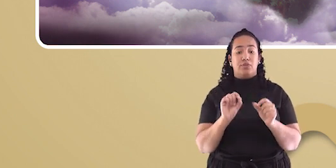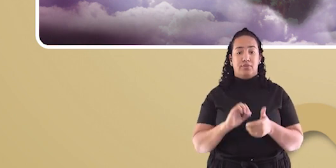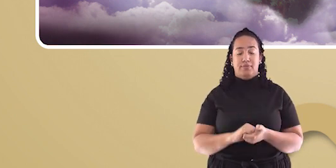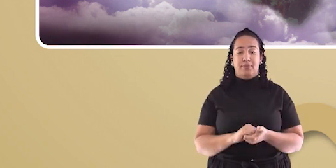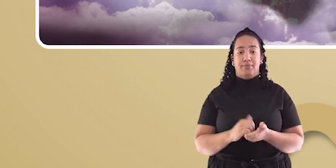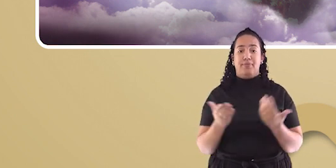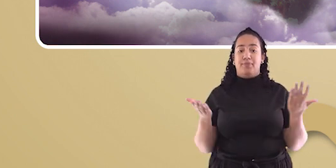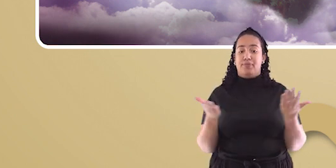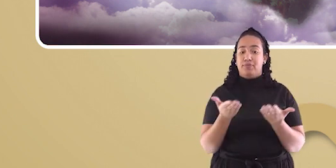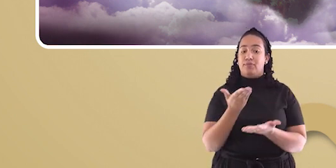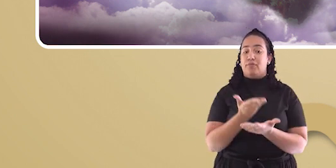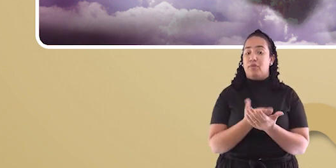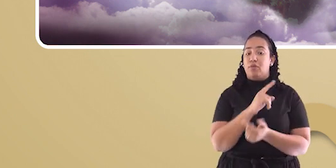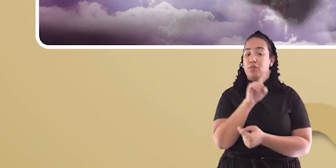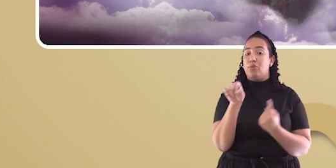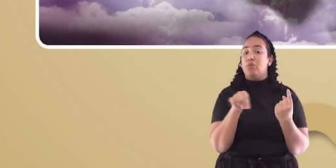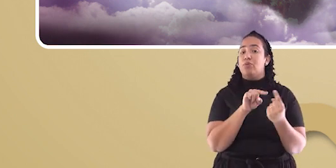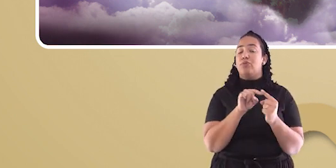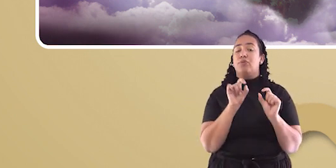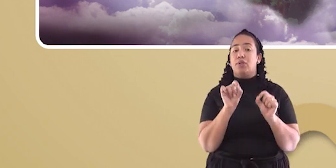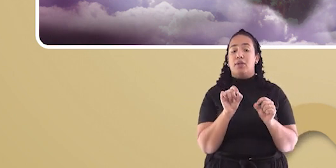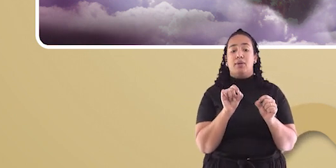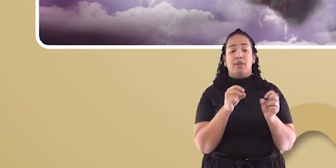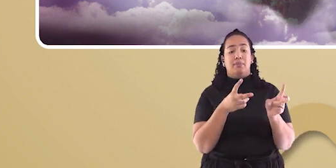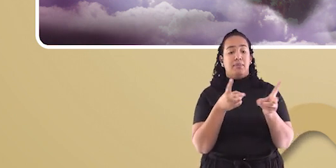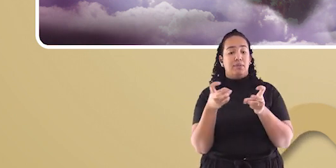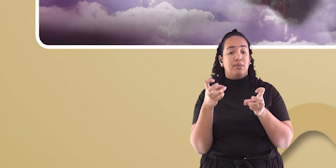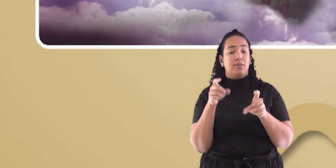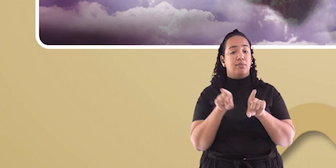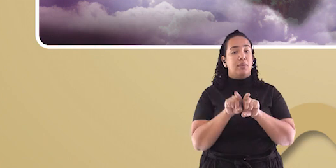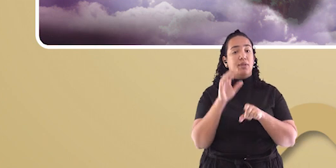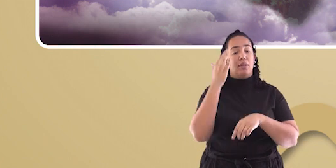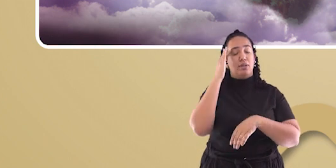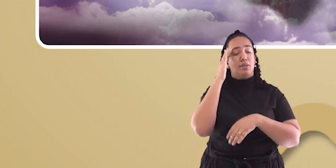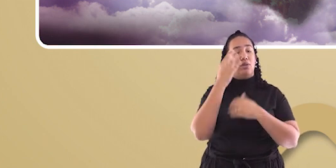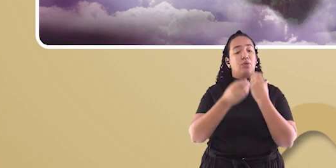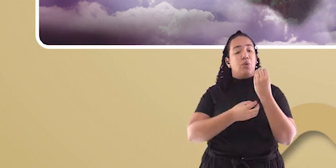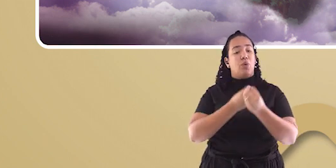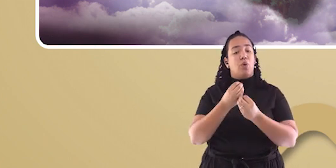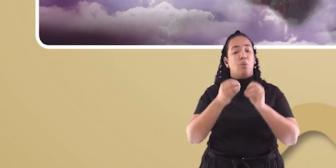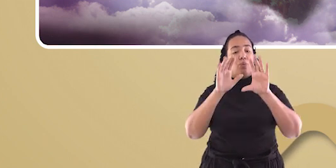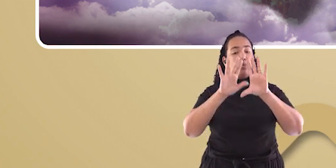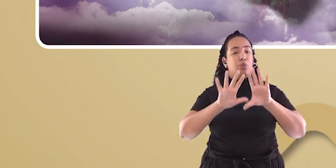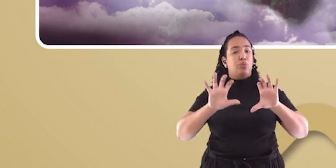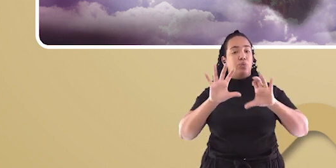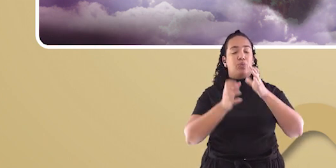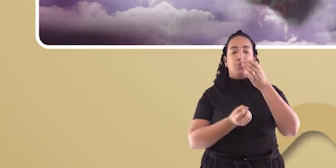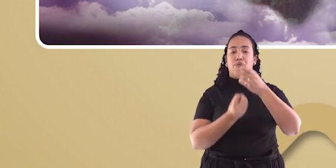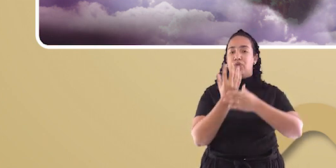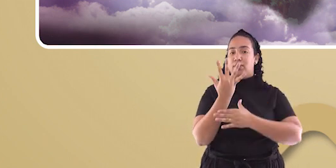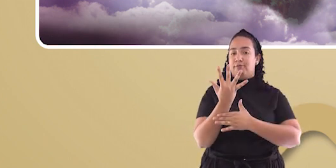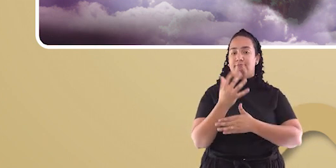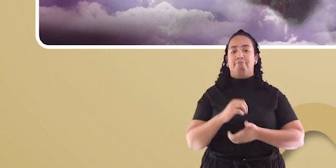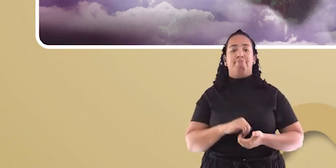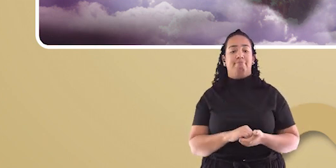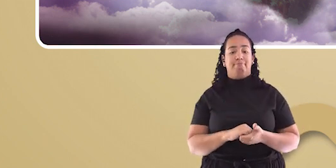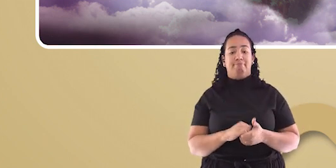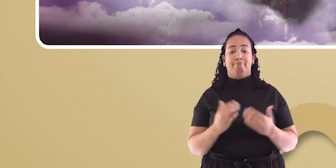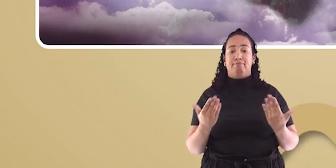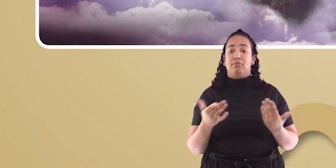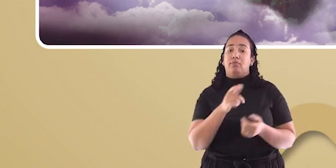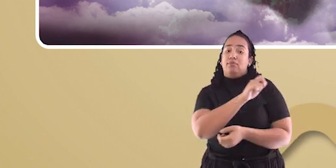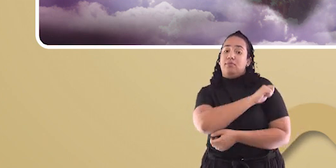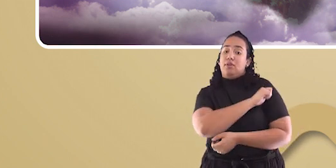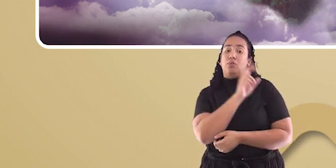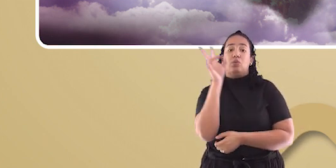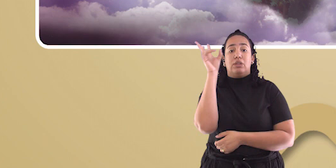objetiva compreender os fatores responsáveis pela formação das nuvens na atmosfera. Estudante, não se esqueça, por